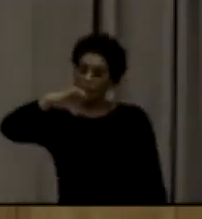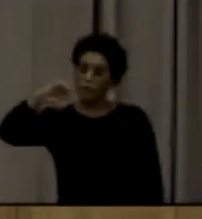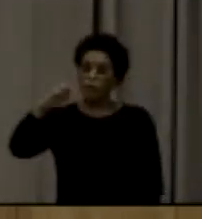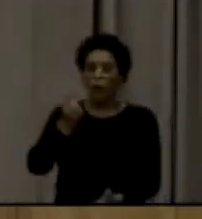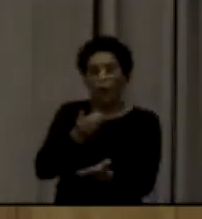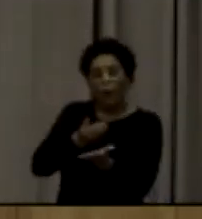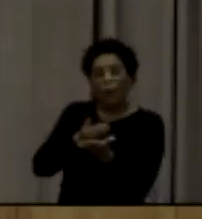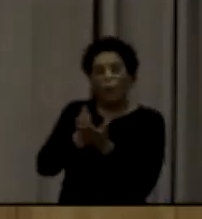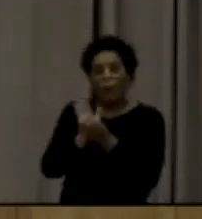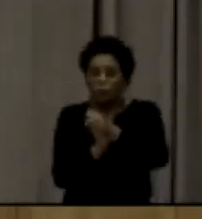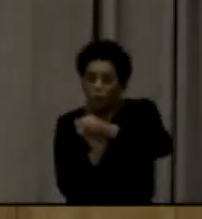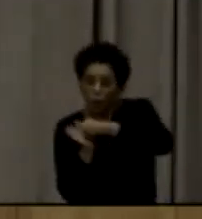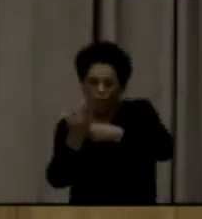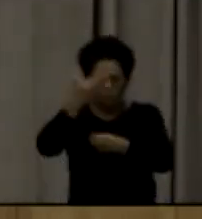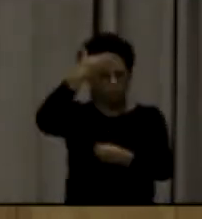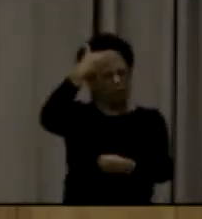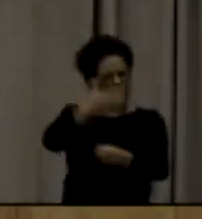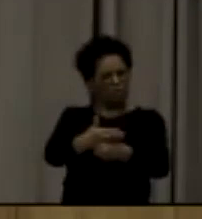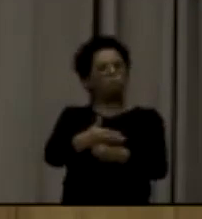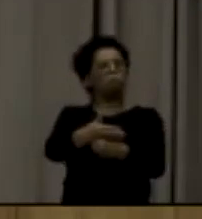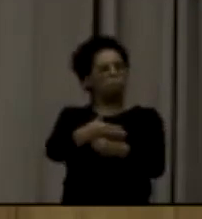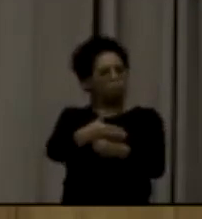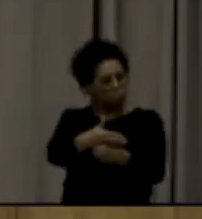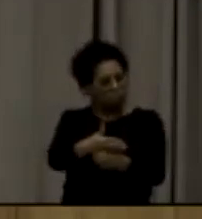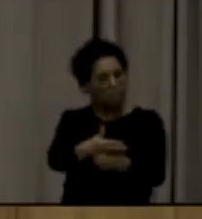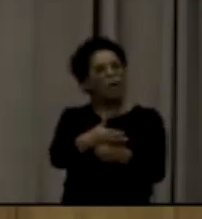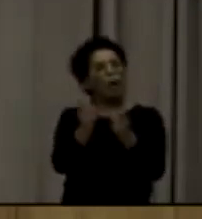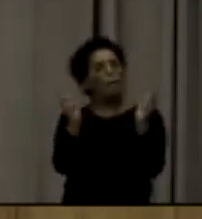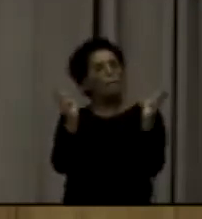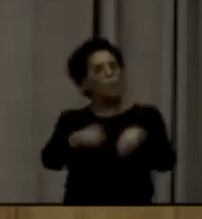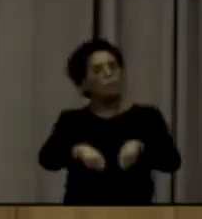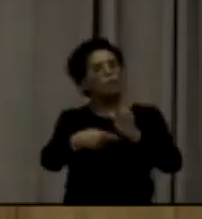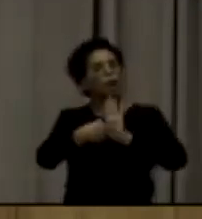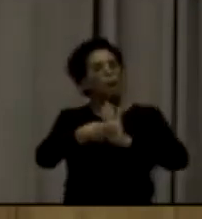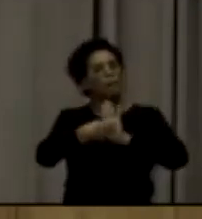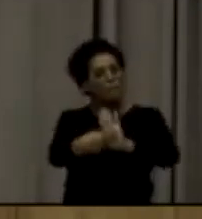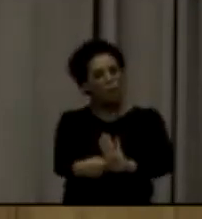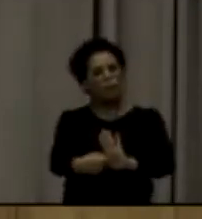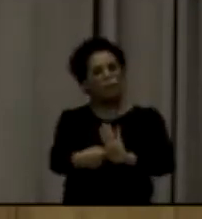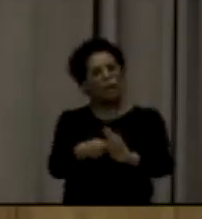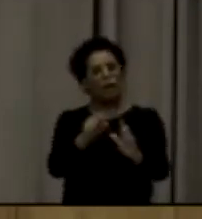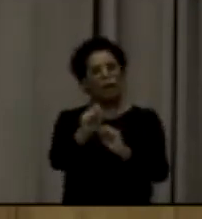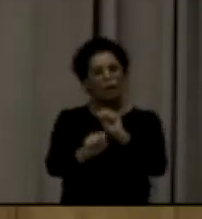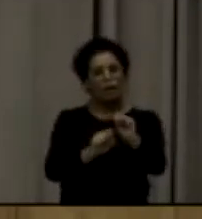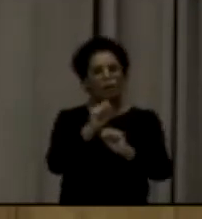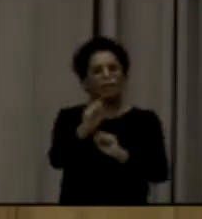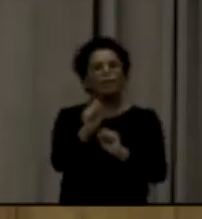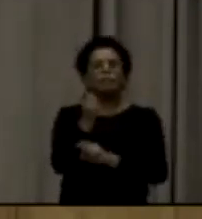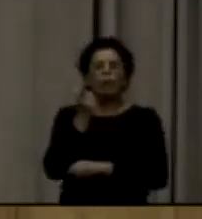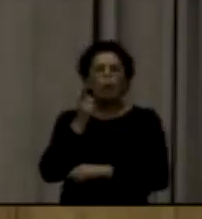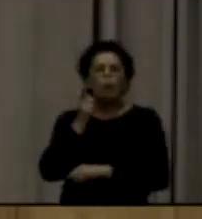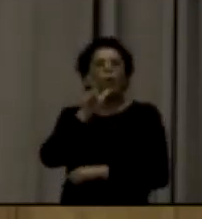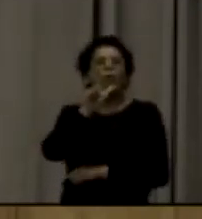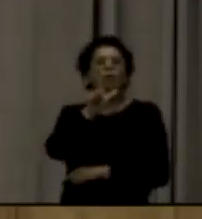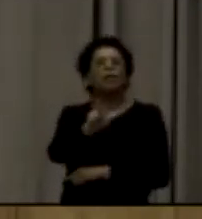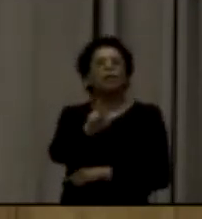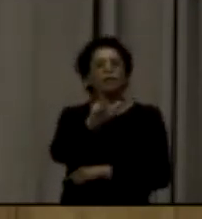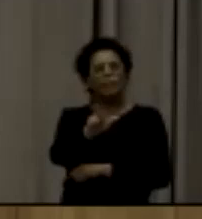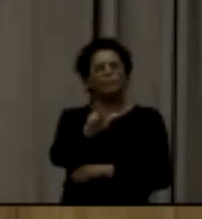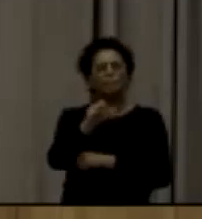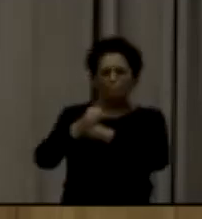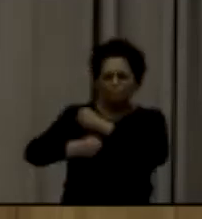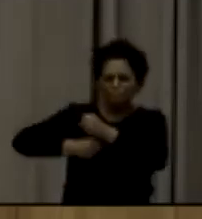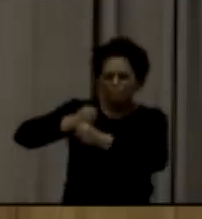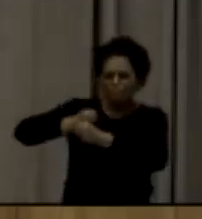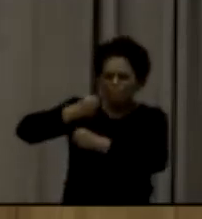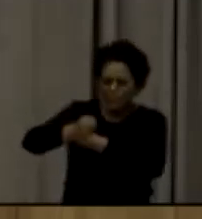nascer o fascismo naquele momento. Então, podemos dizer que isso, de certo modo, se repete depois das décadas